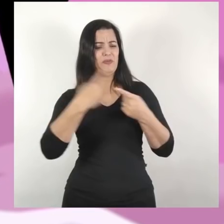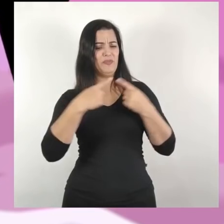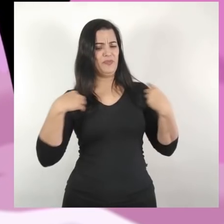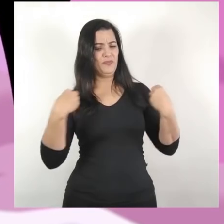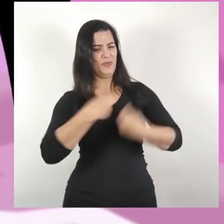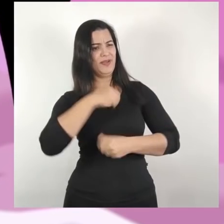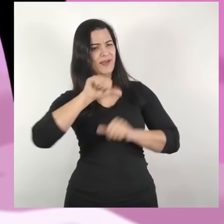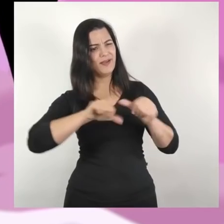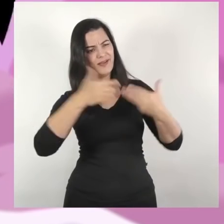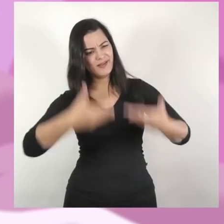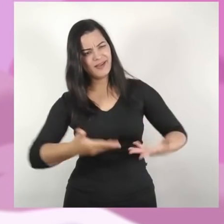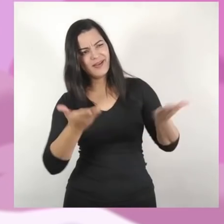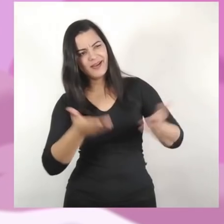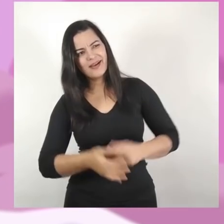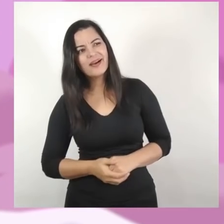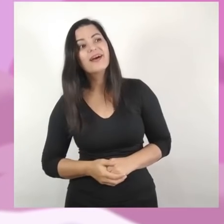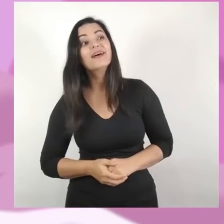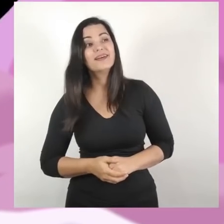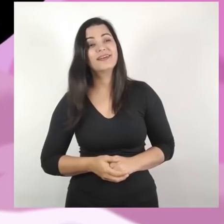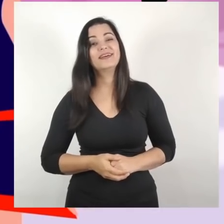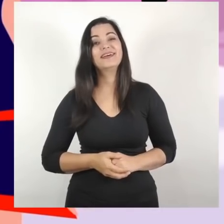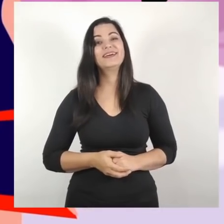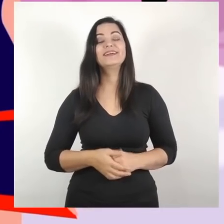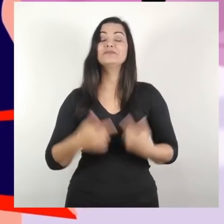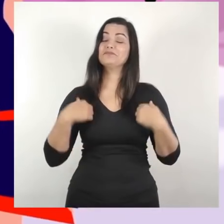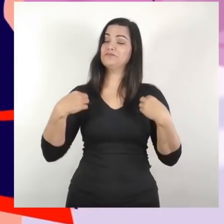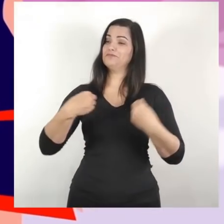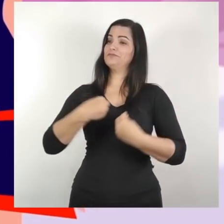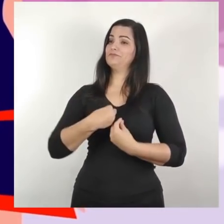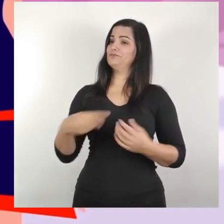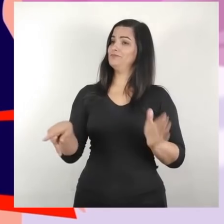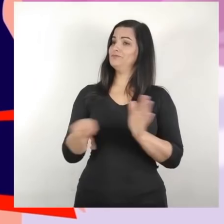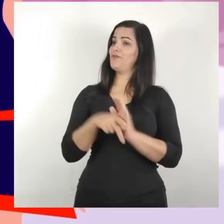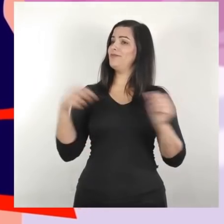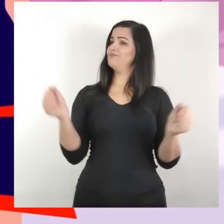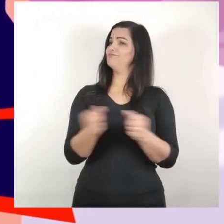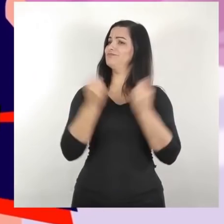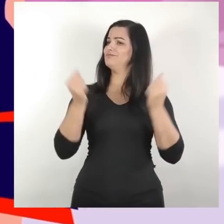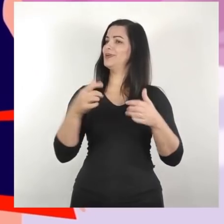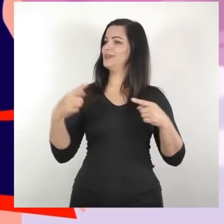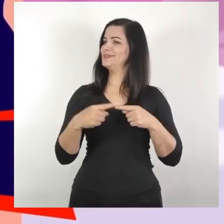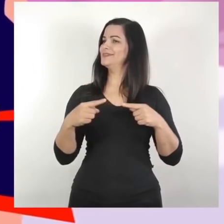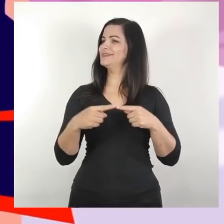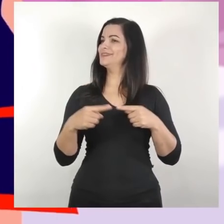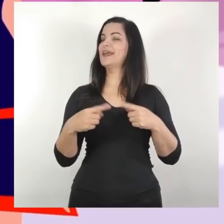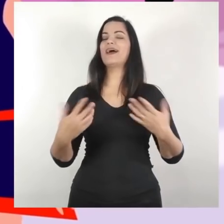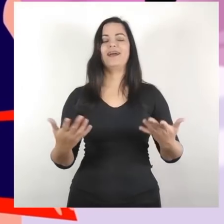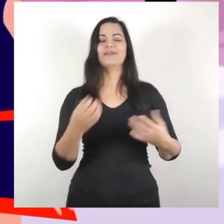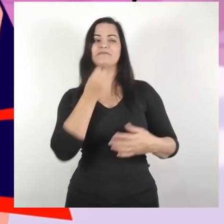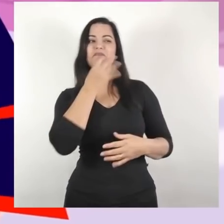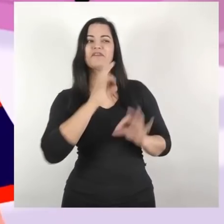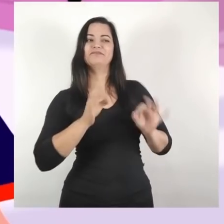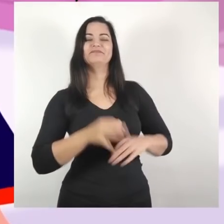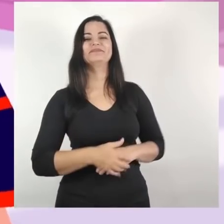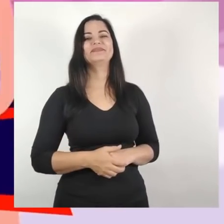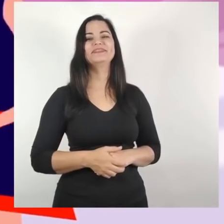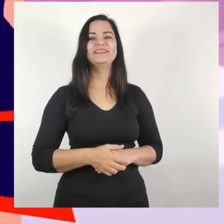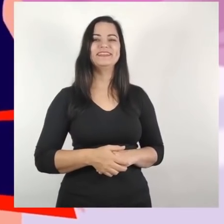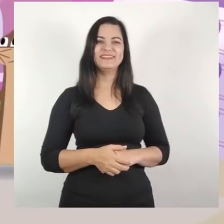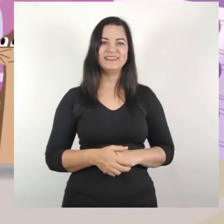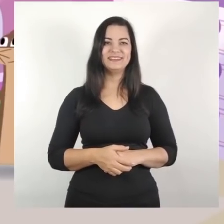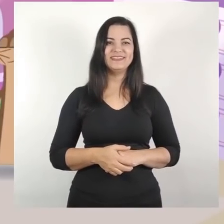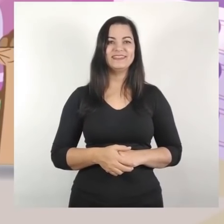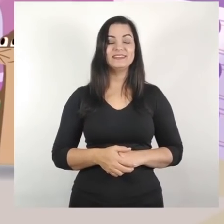Júpiter, por que você tá com essa roupa? É meu uniforme, ué. Ah, tá bom.